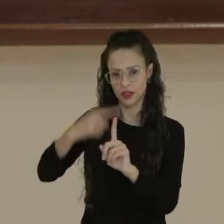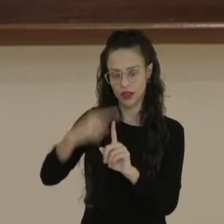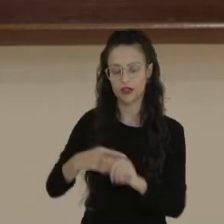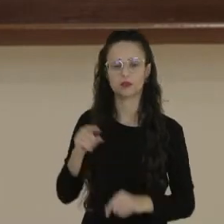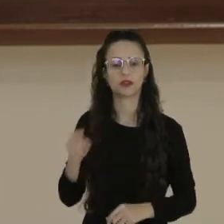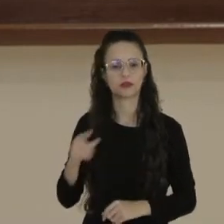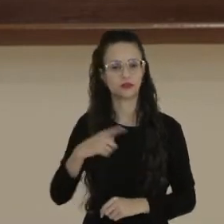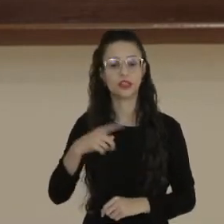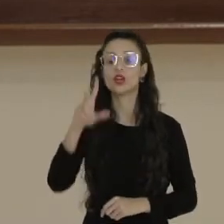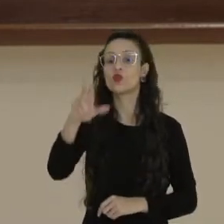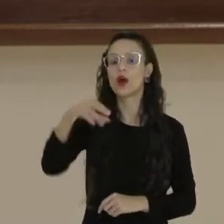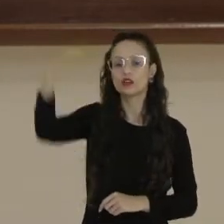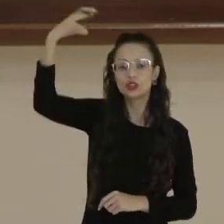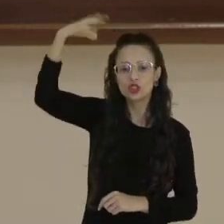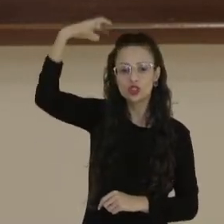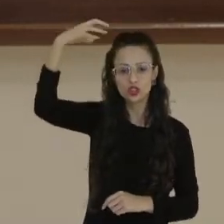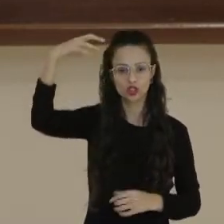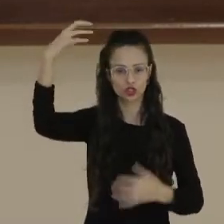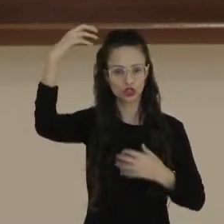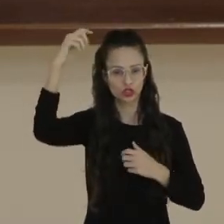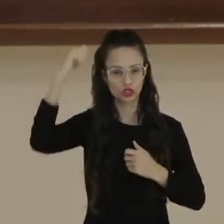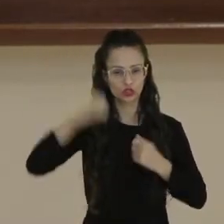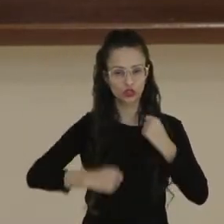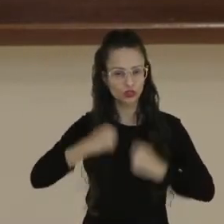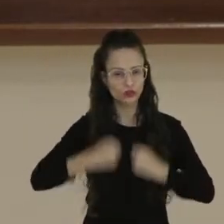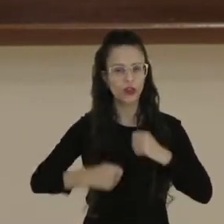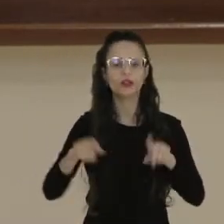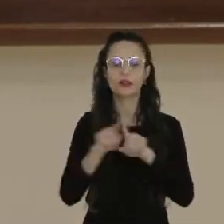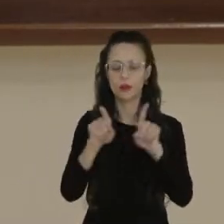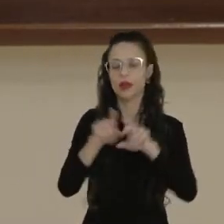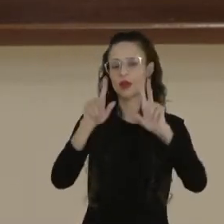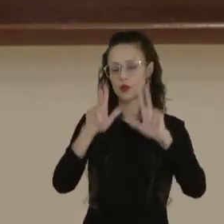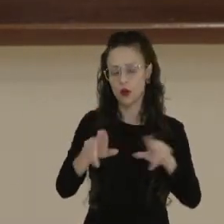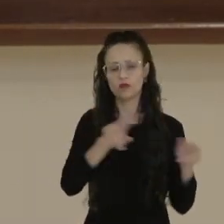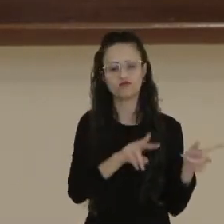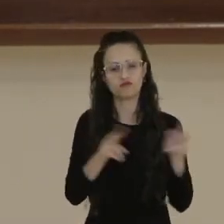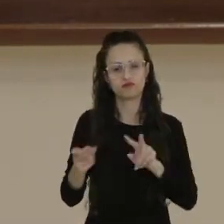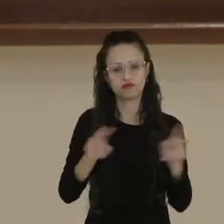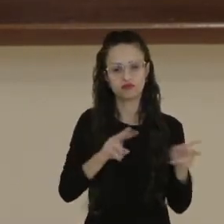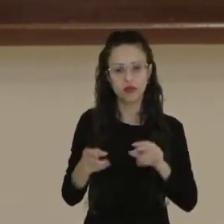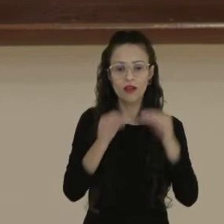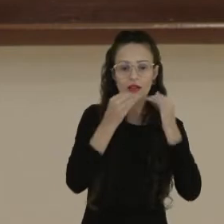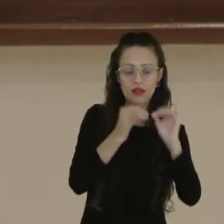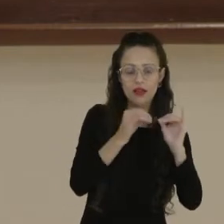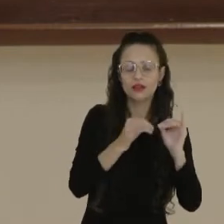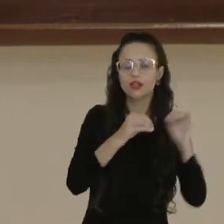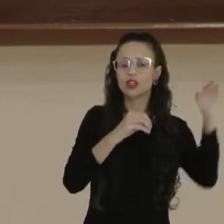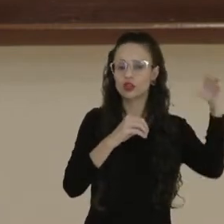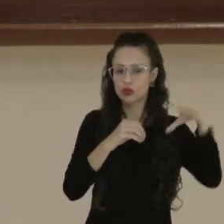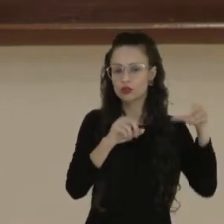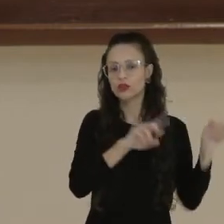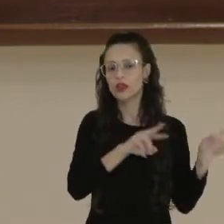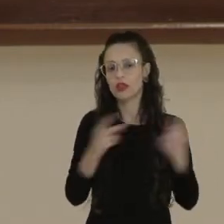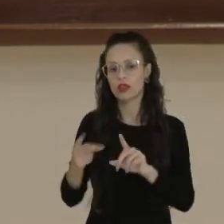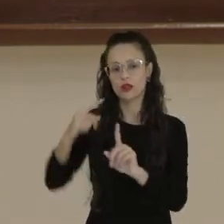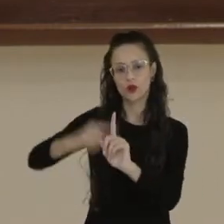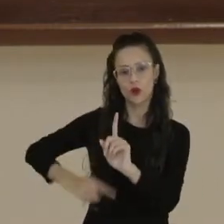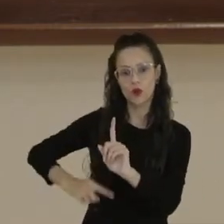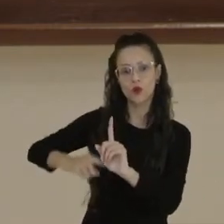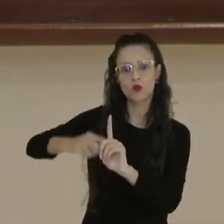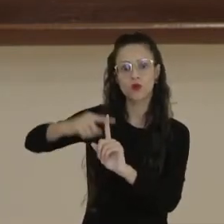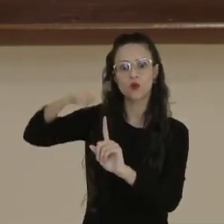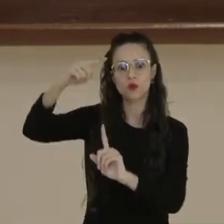resistência de chuveiro? É parecido, certo? Você está convertendo energia elétrica em energia térmica, só que você gera tanto calor que ele chega a